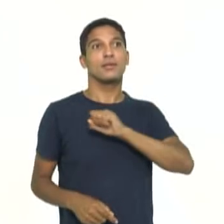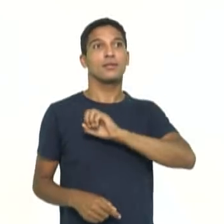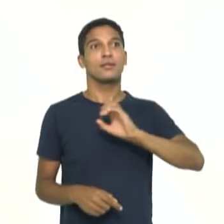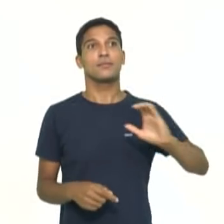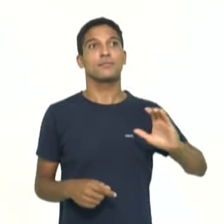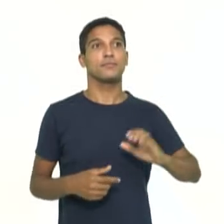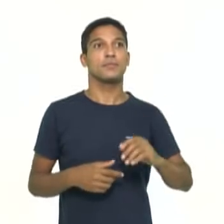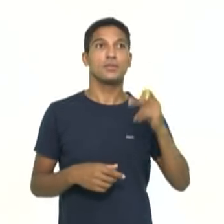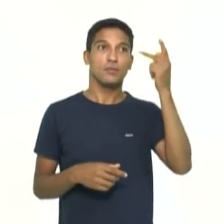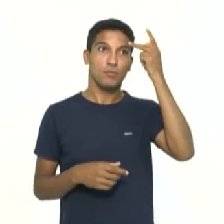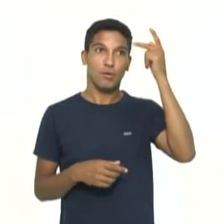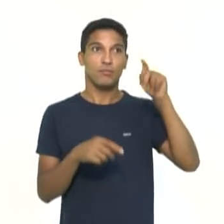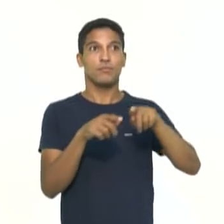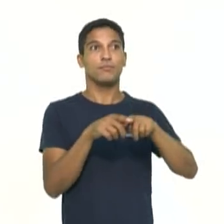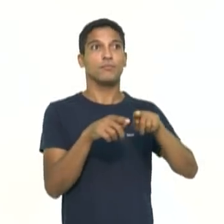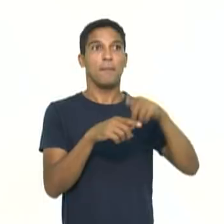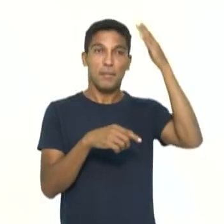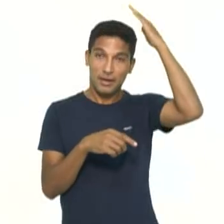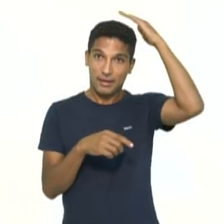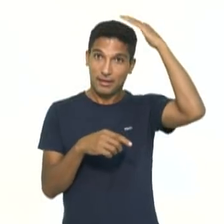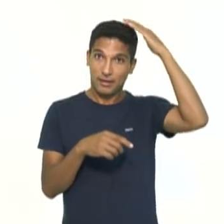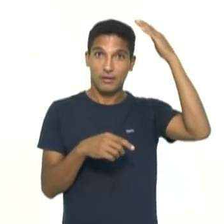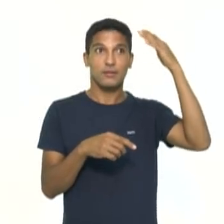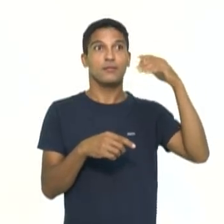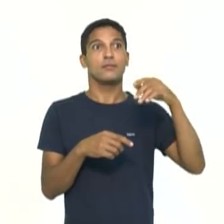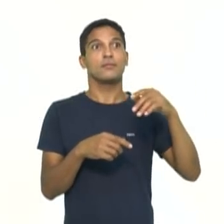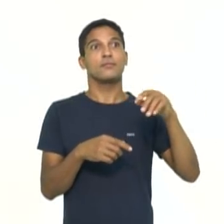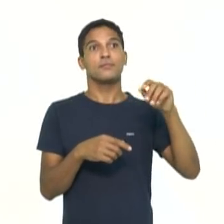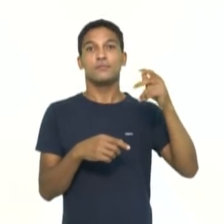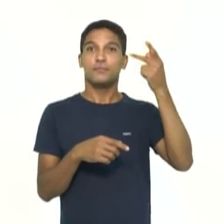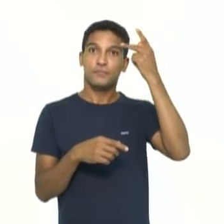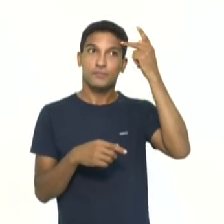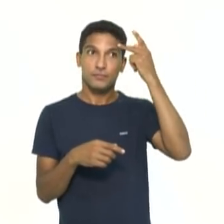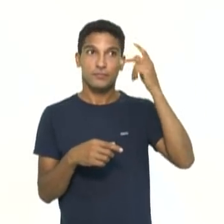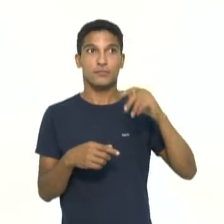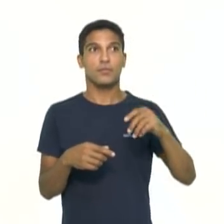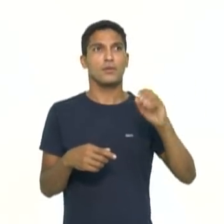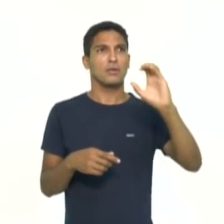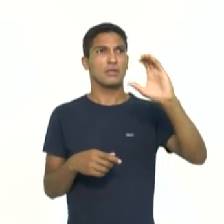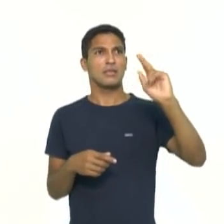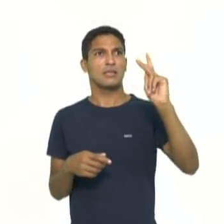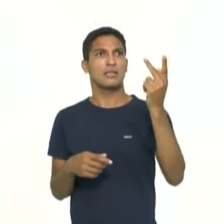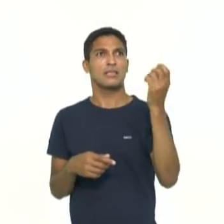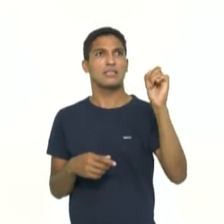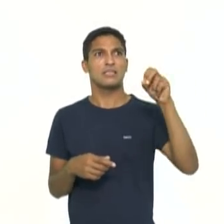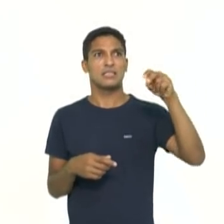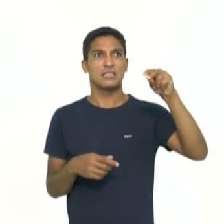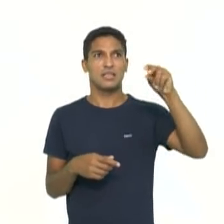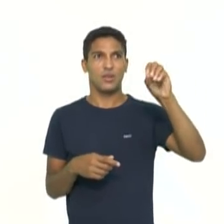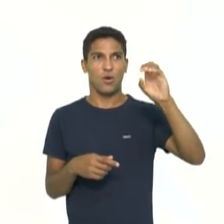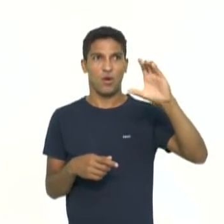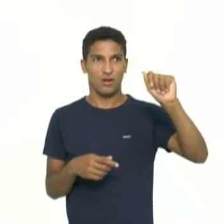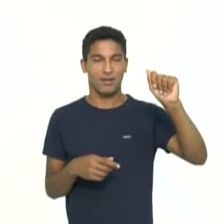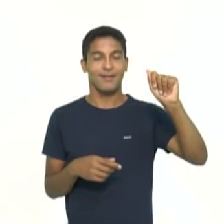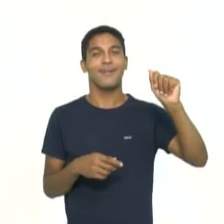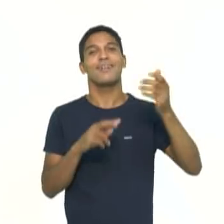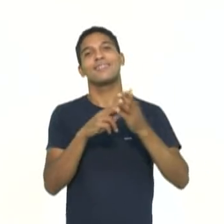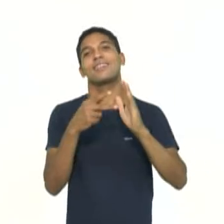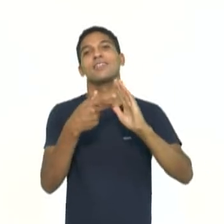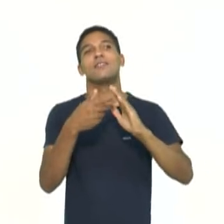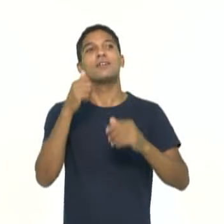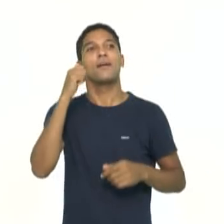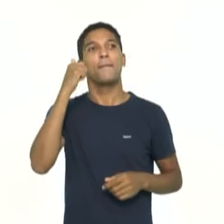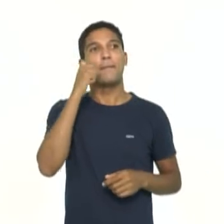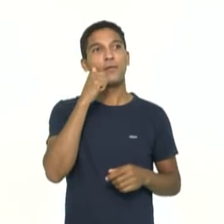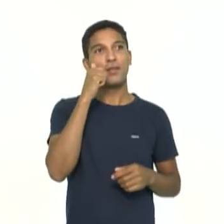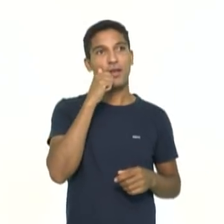a mulher, a moça, a menina, né? Vestia, que nome difícil, professora. Olha lá, era